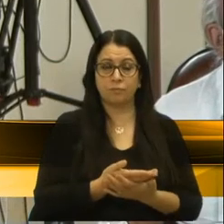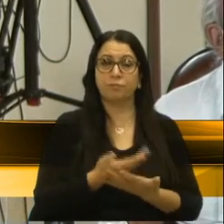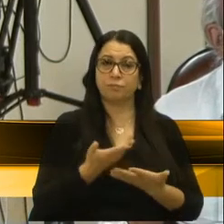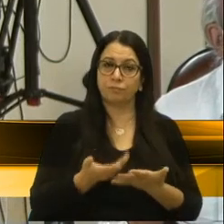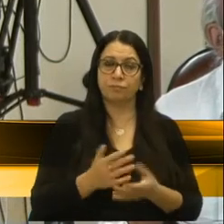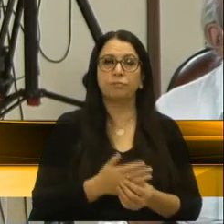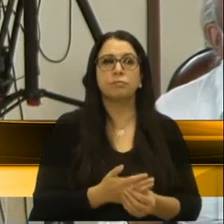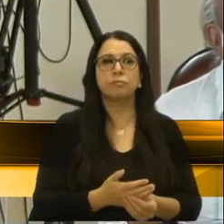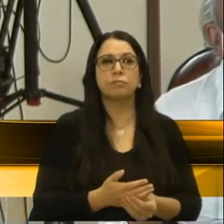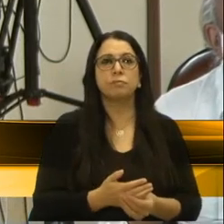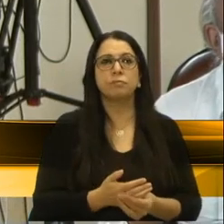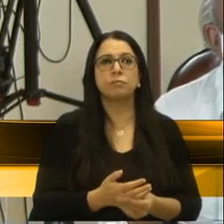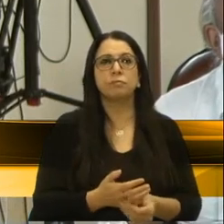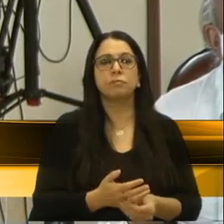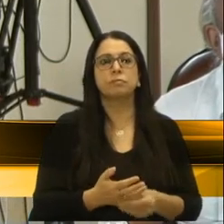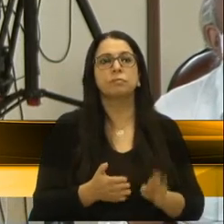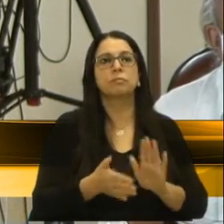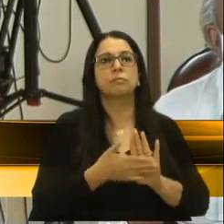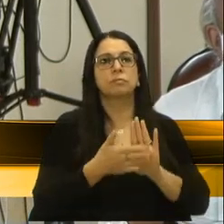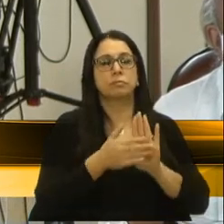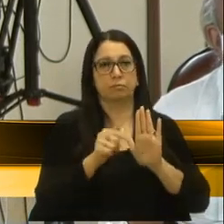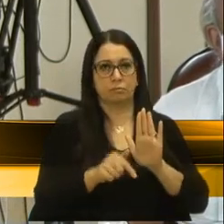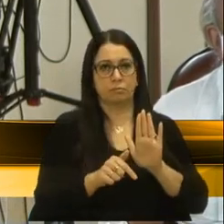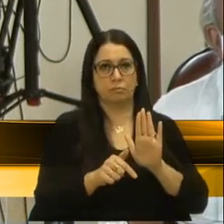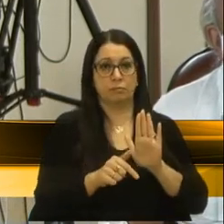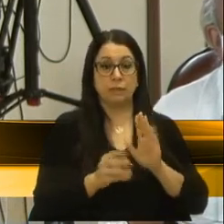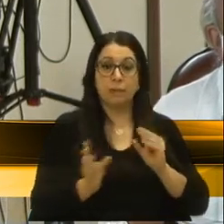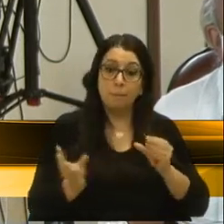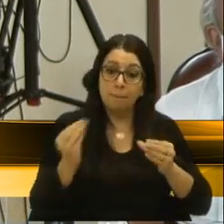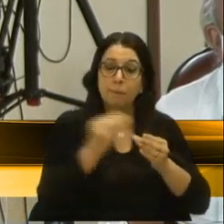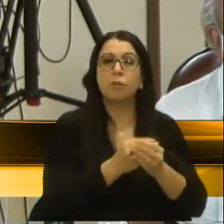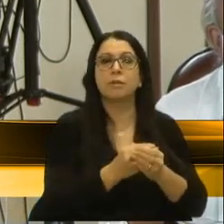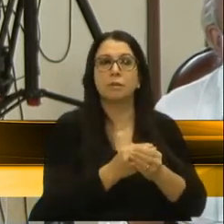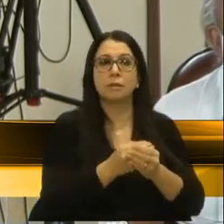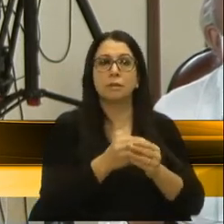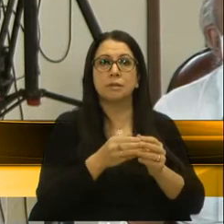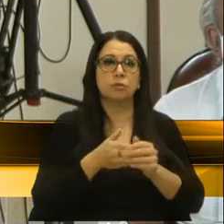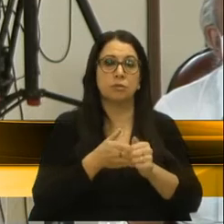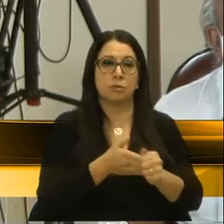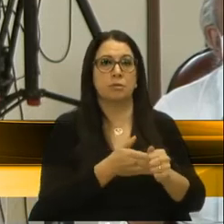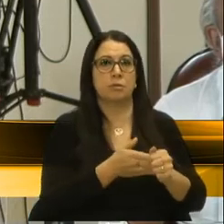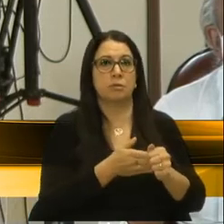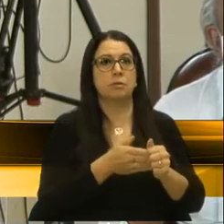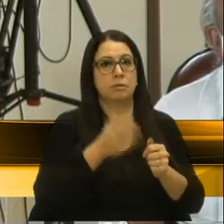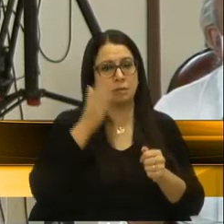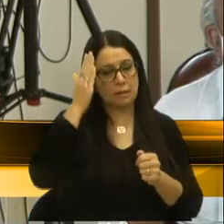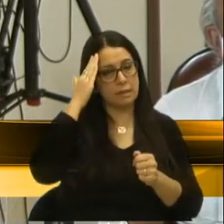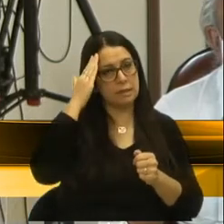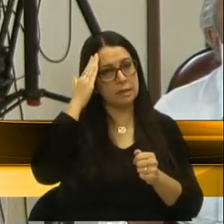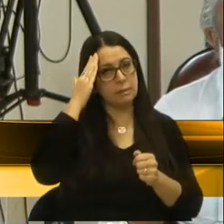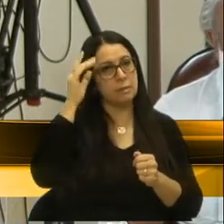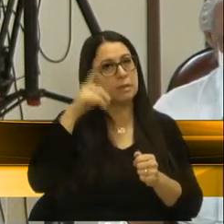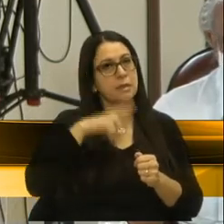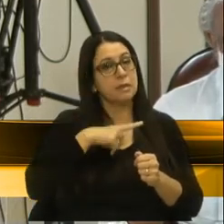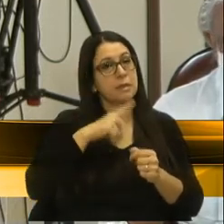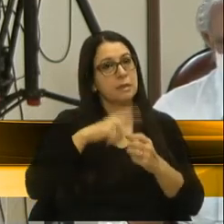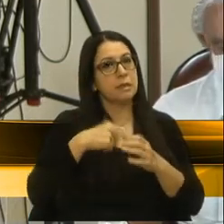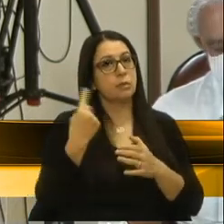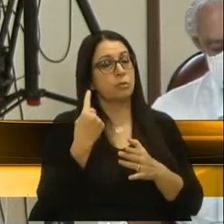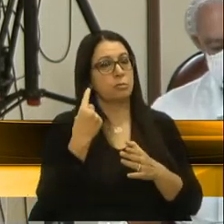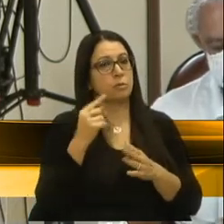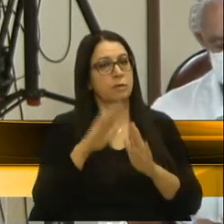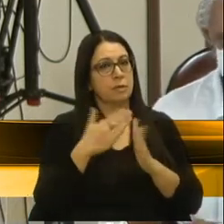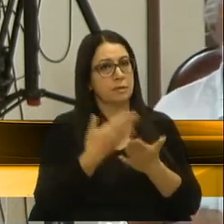Então, a pauta é inserir, né, direcionar. A gente sabe que existe autonomia nas